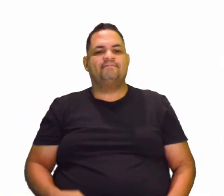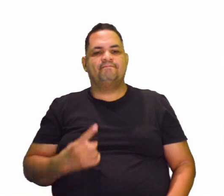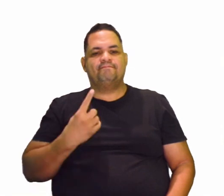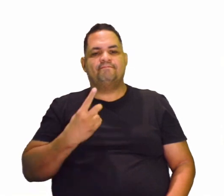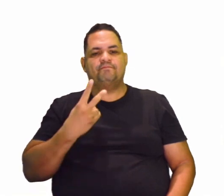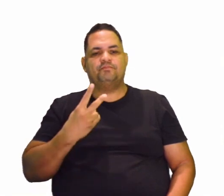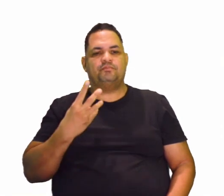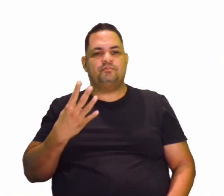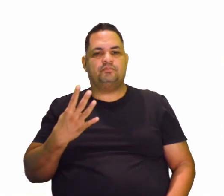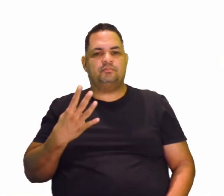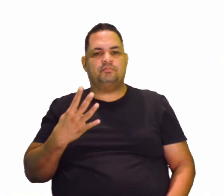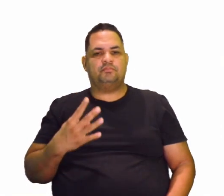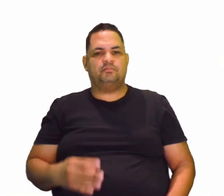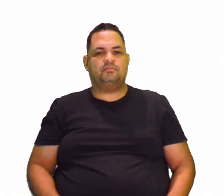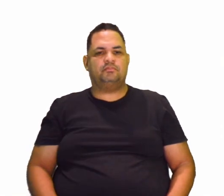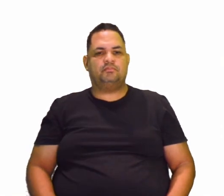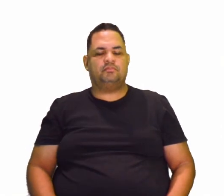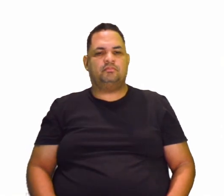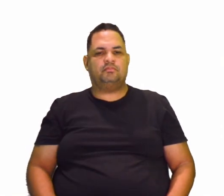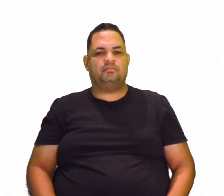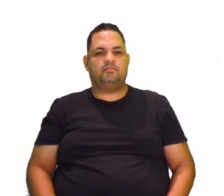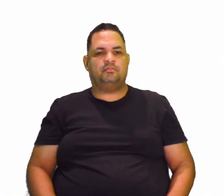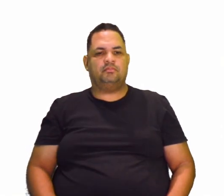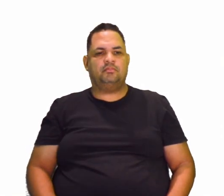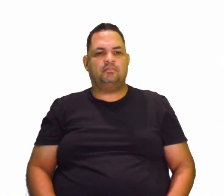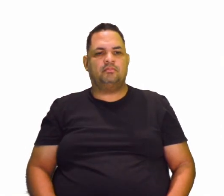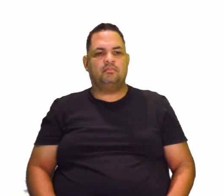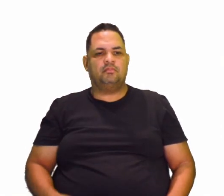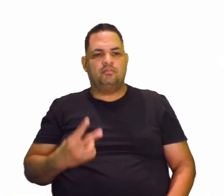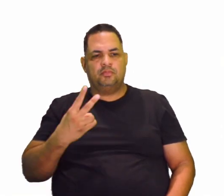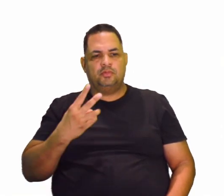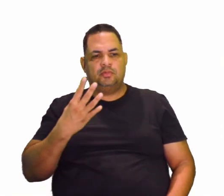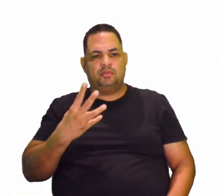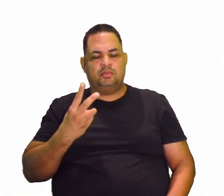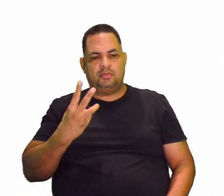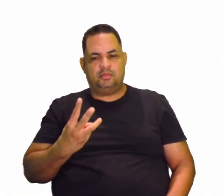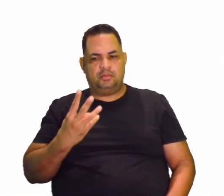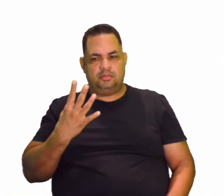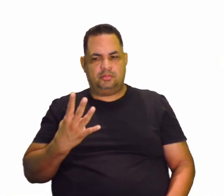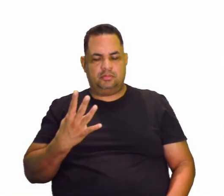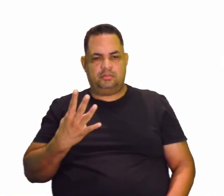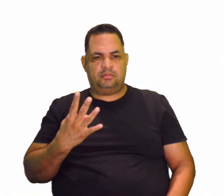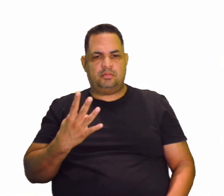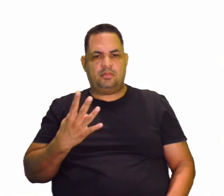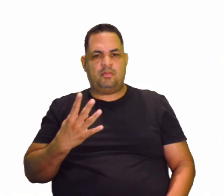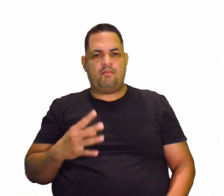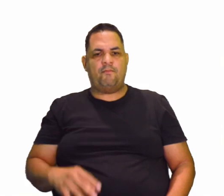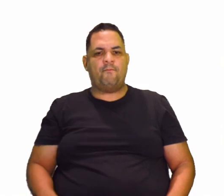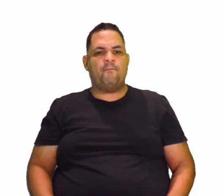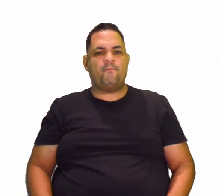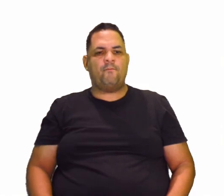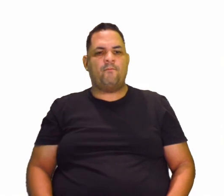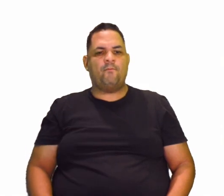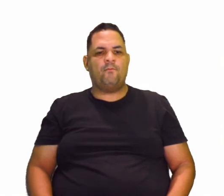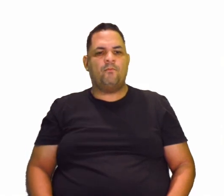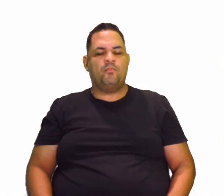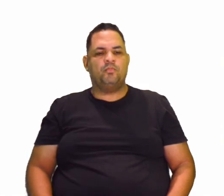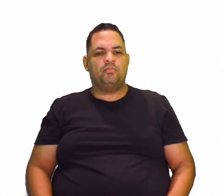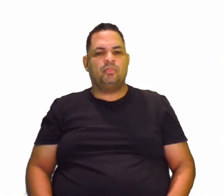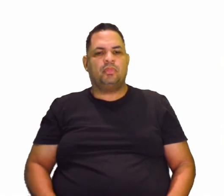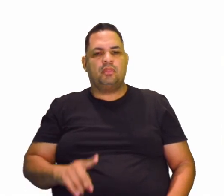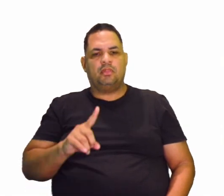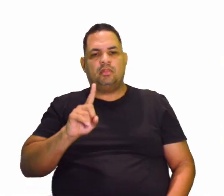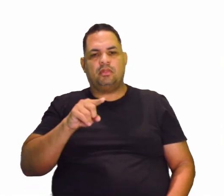2, 3 e 4. Então, a arte romana mais expressiva e de maior significação histórica é a pintura?